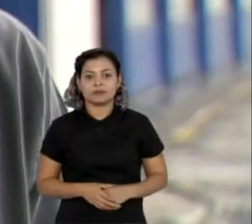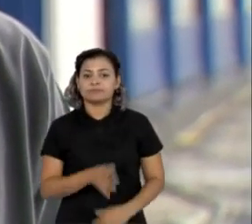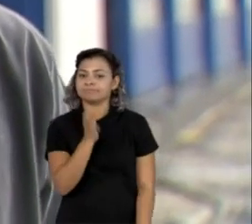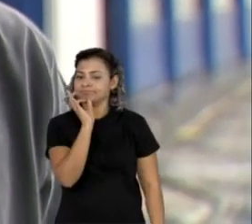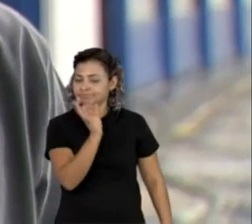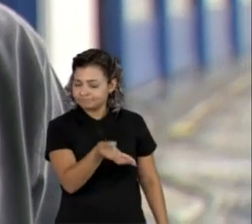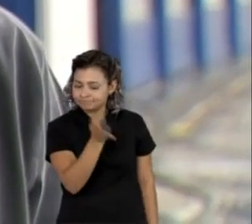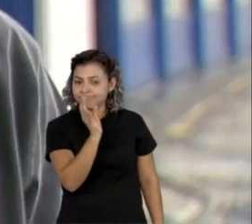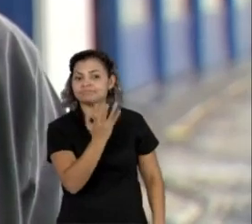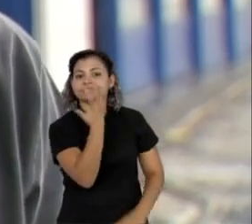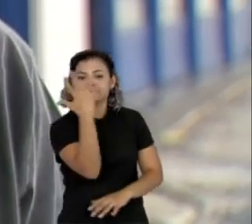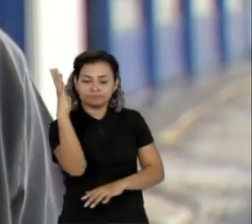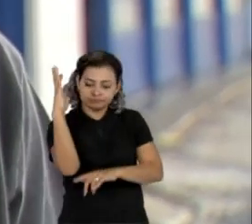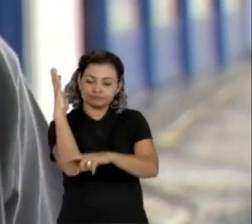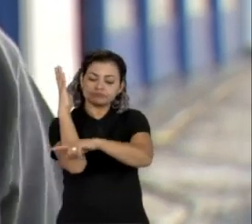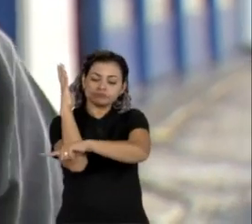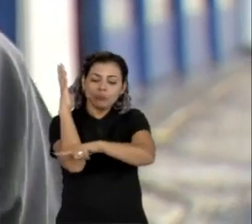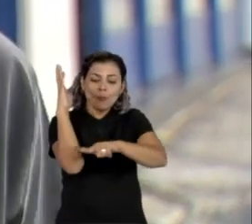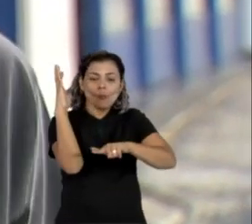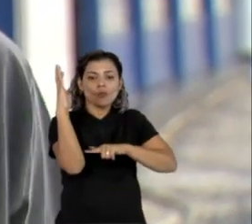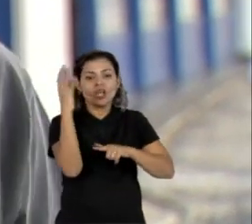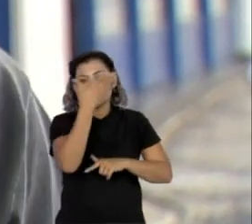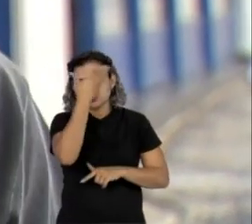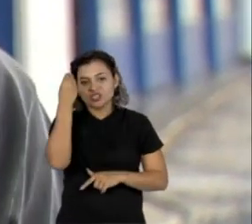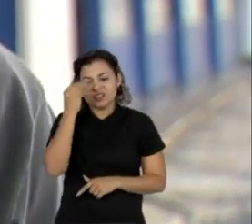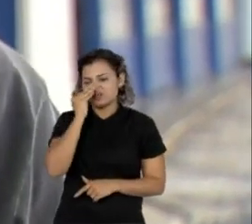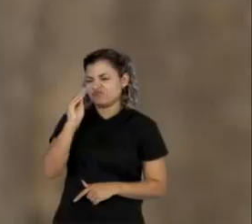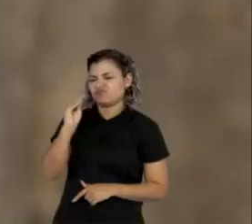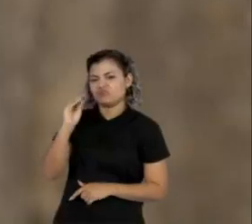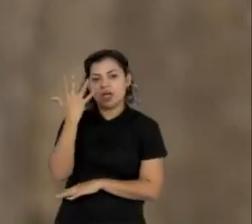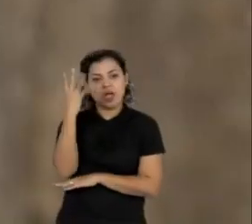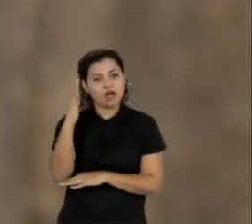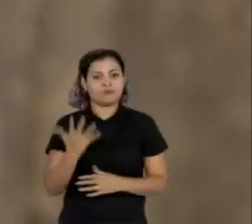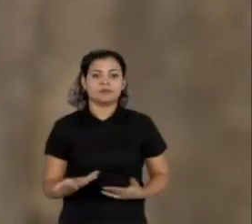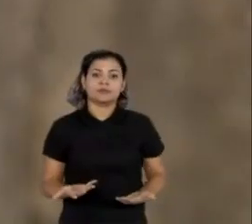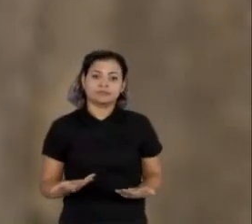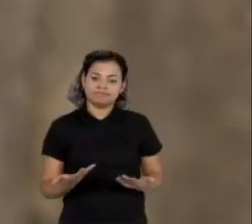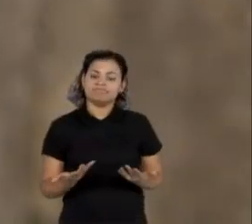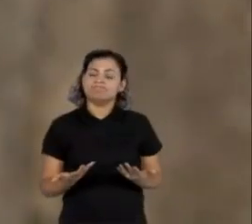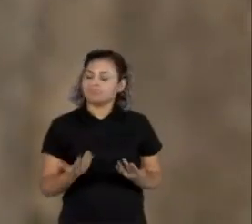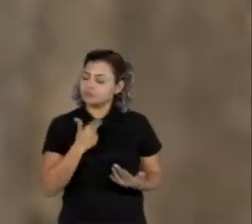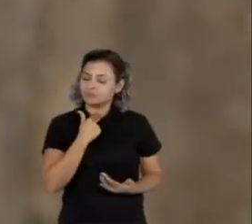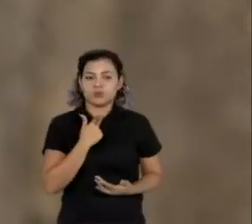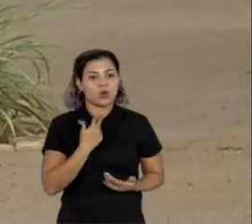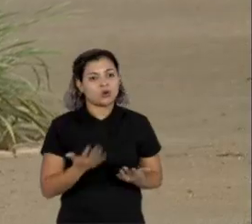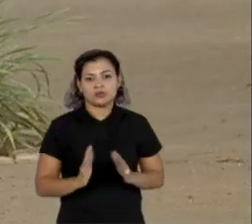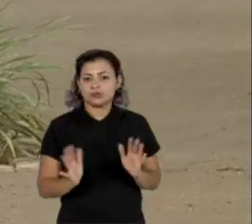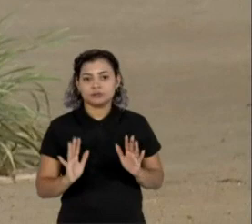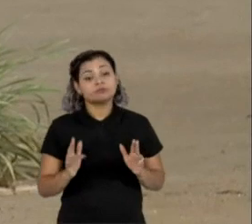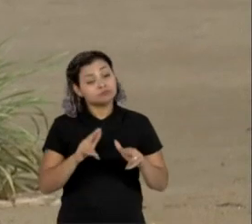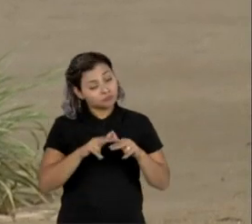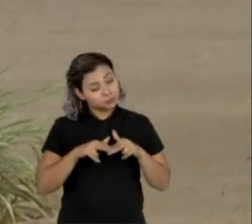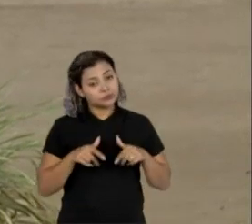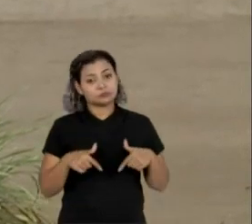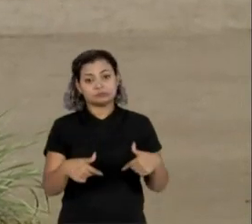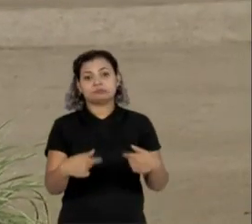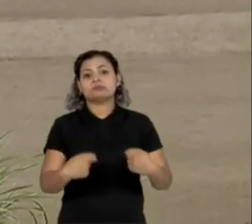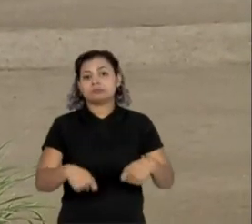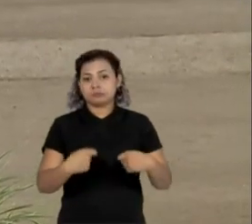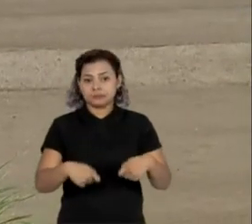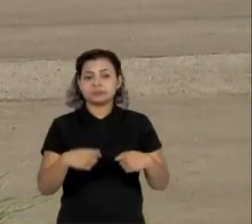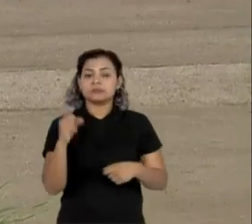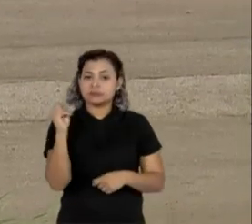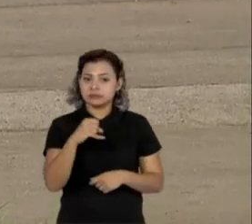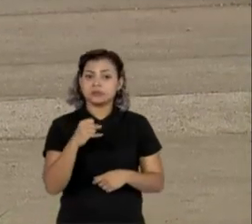Realmente, tá. Faz a calçada e esquece da árvore. Então é uma coisa que acontece